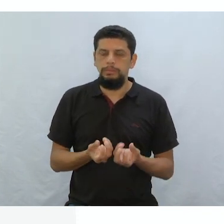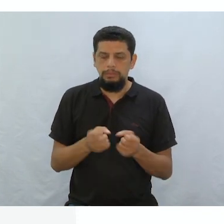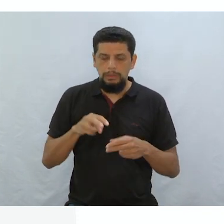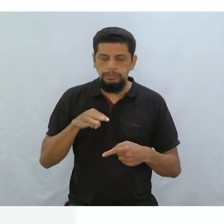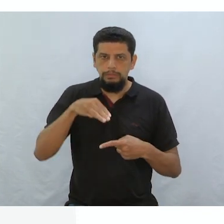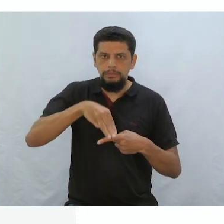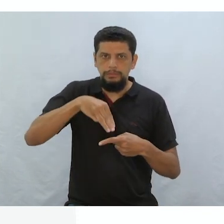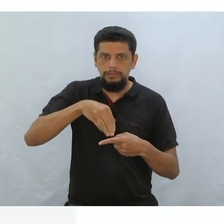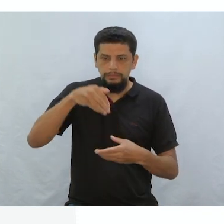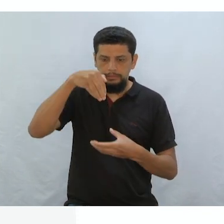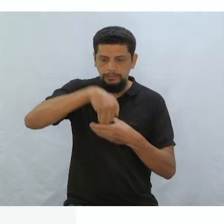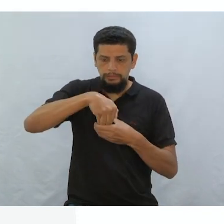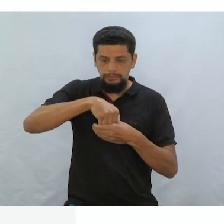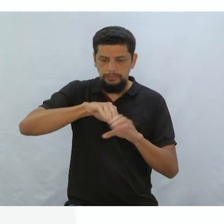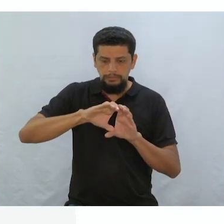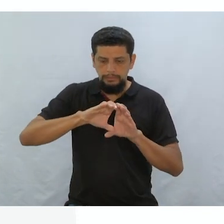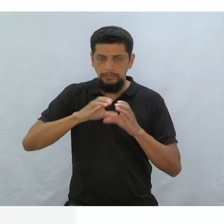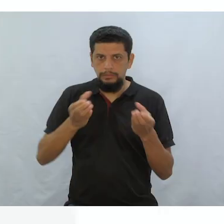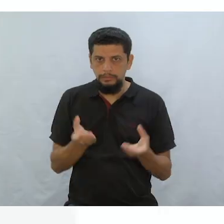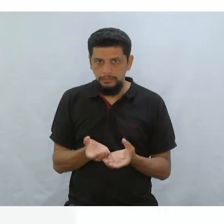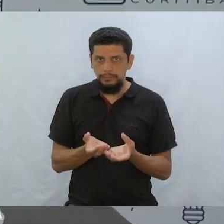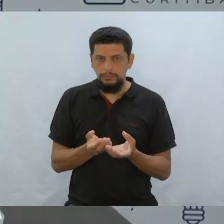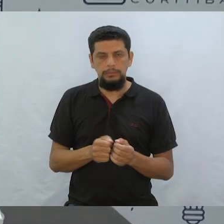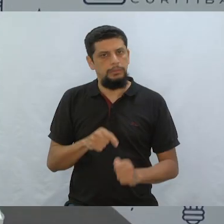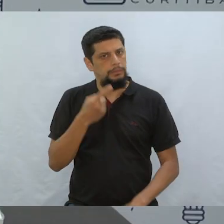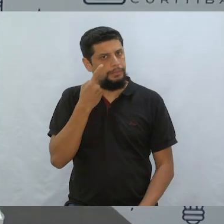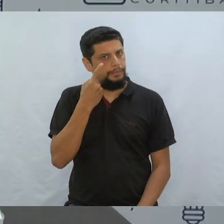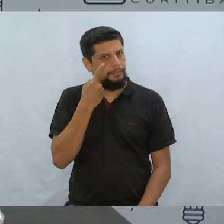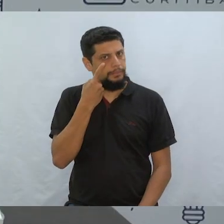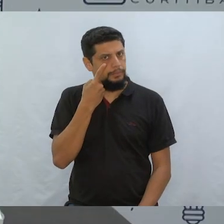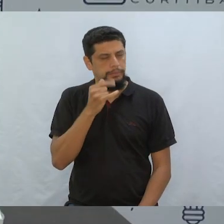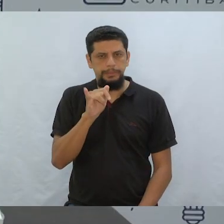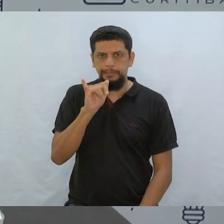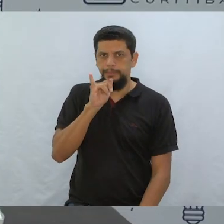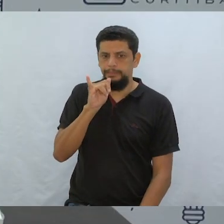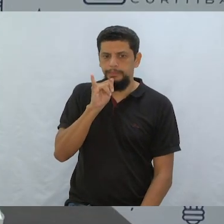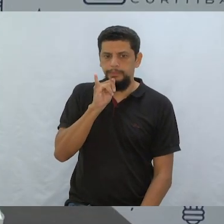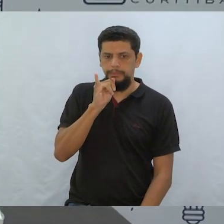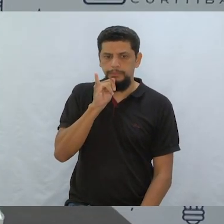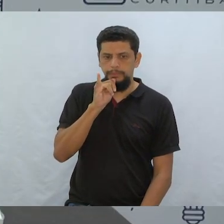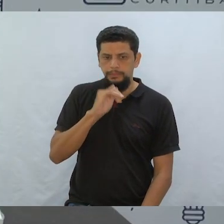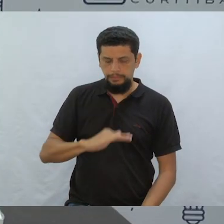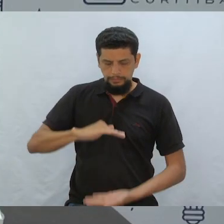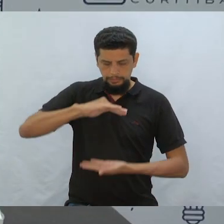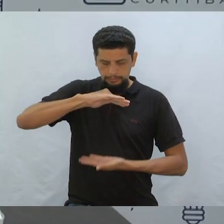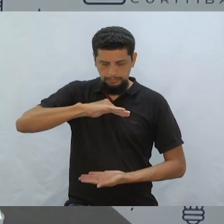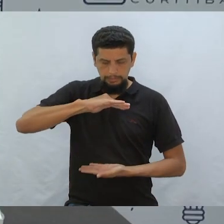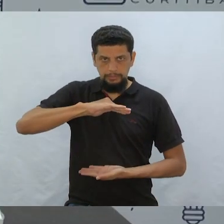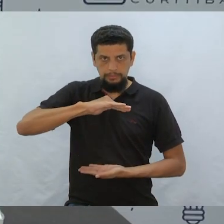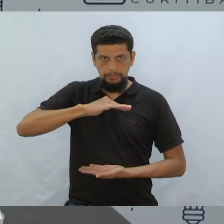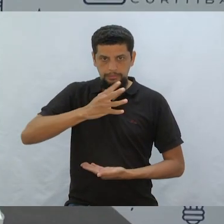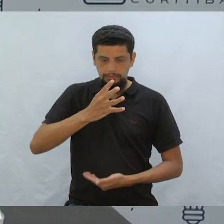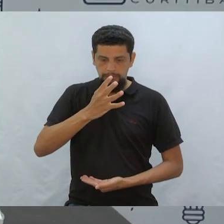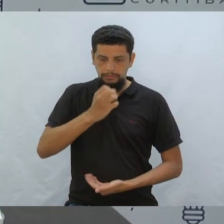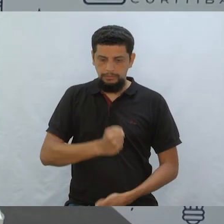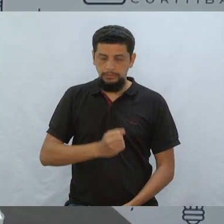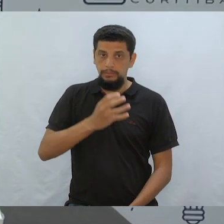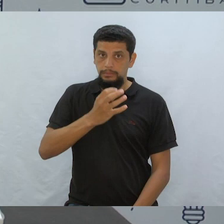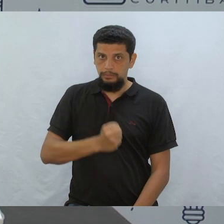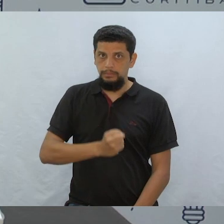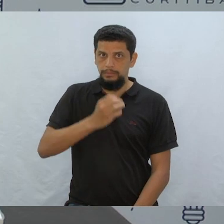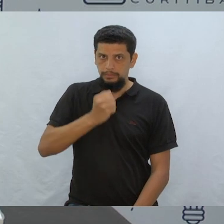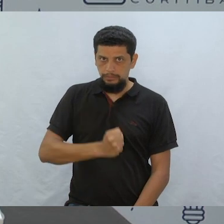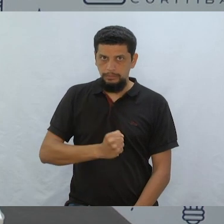no interior de um recipiente, né? Então, olhem aqui comigo. Por exemplo, o volume que vem dentro de uma